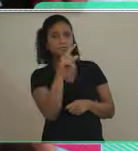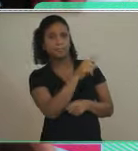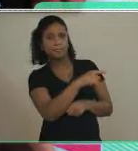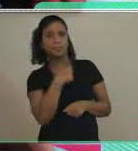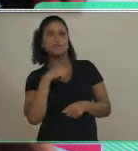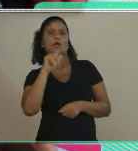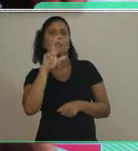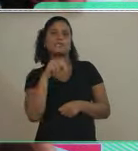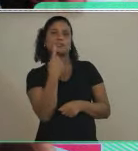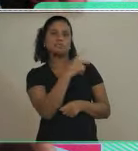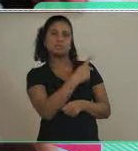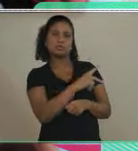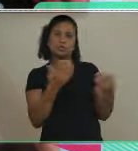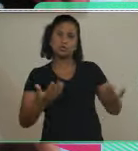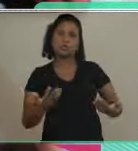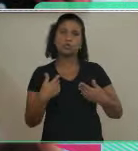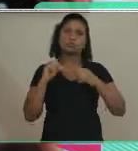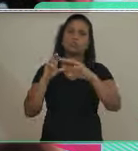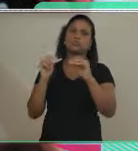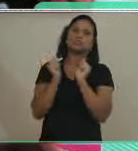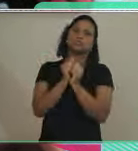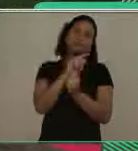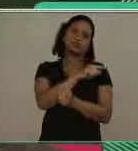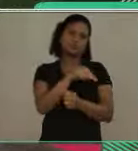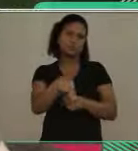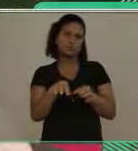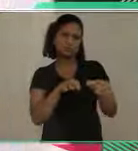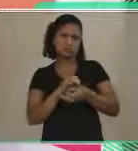e hoje eu dou aula junto com ele aqui no projeto